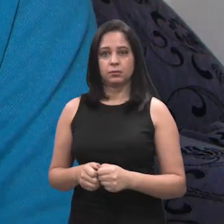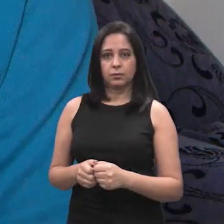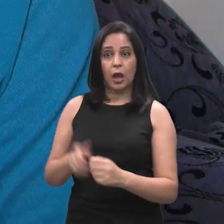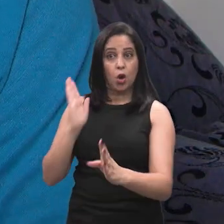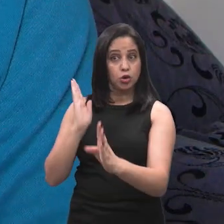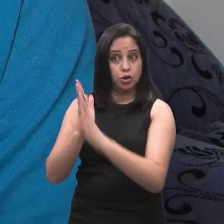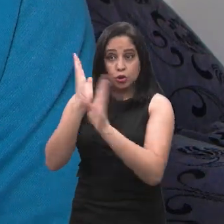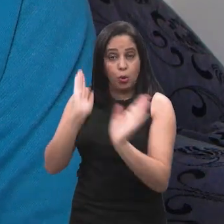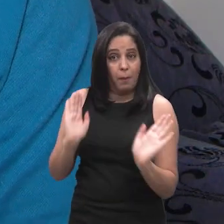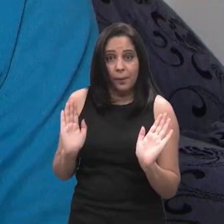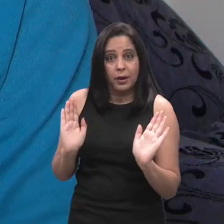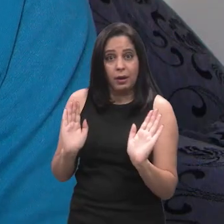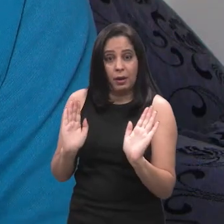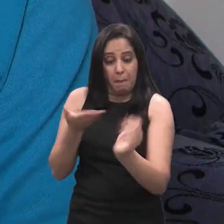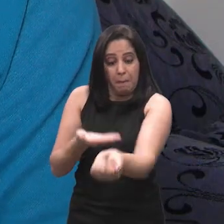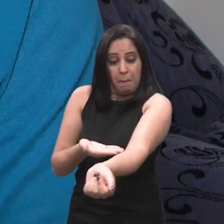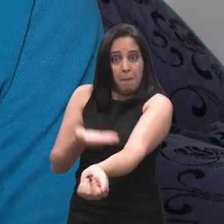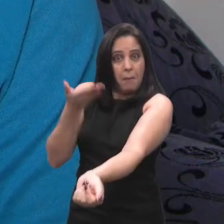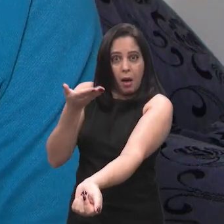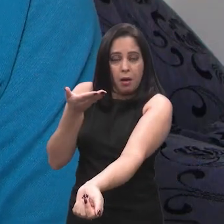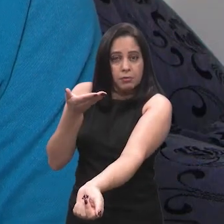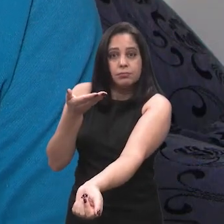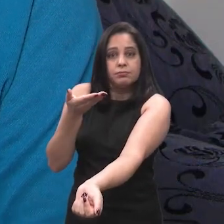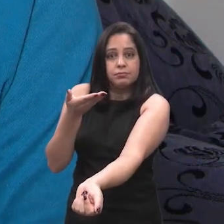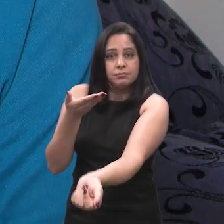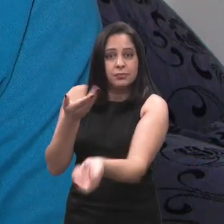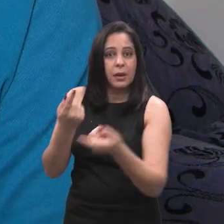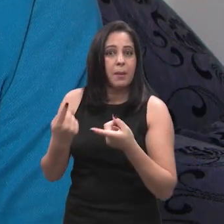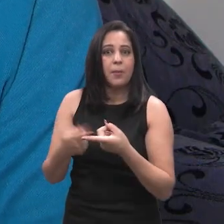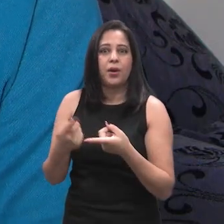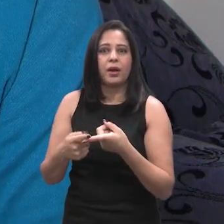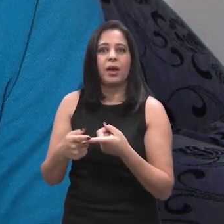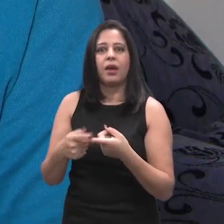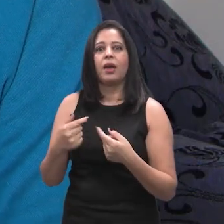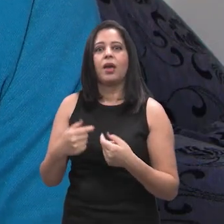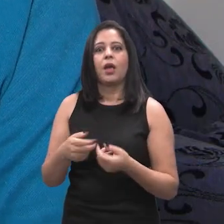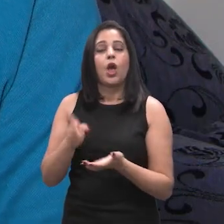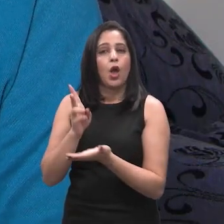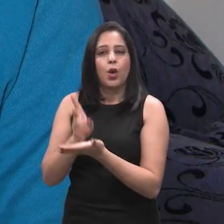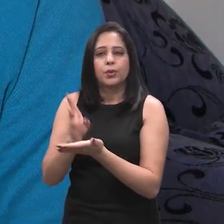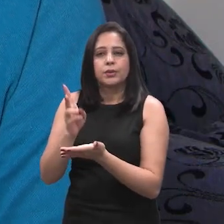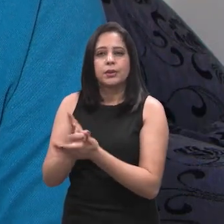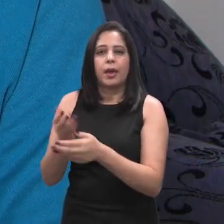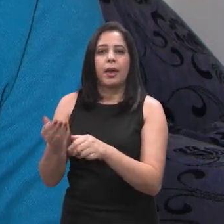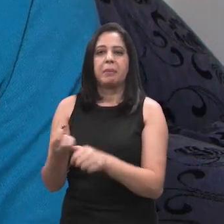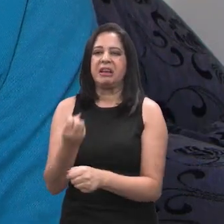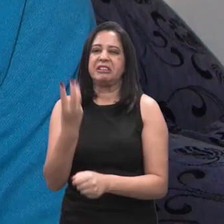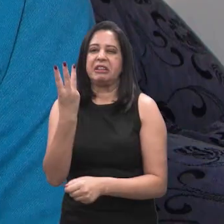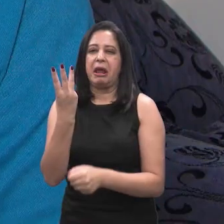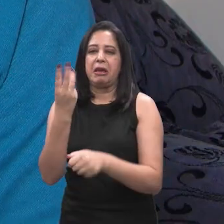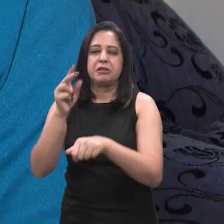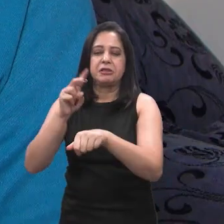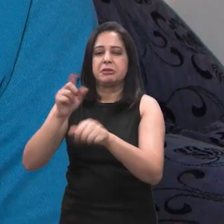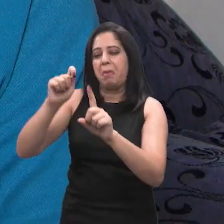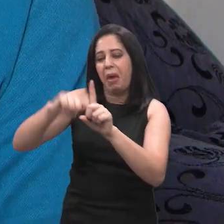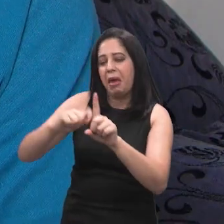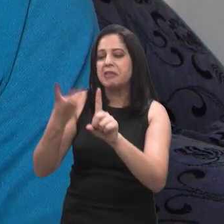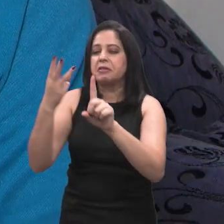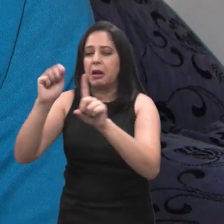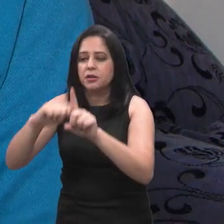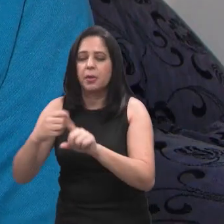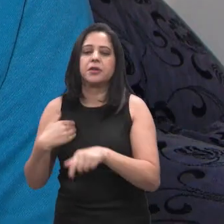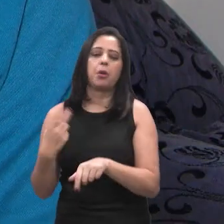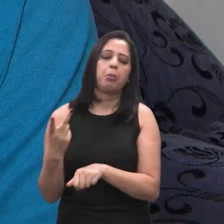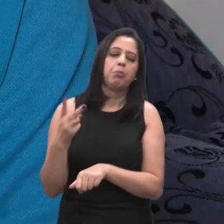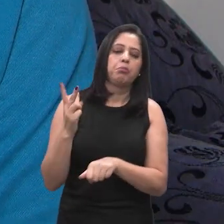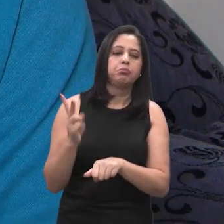de um médico, né, todo mês, de 3 em 3 meses, que ia eu e minha esposa. E nessas indas e vindas